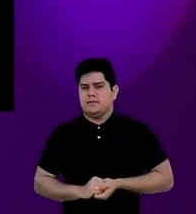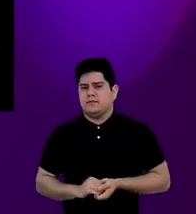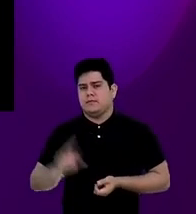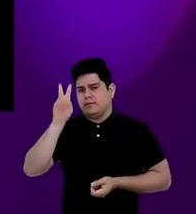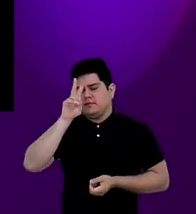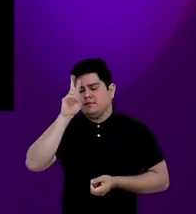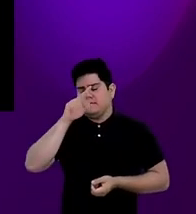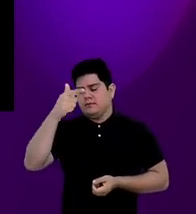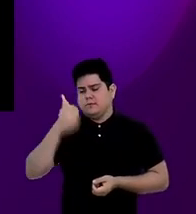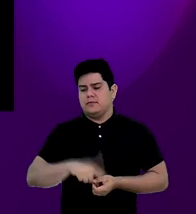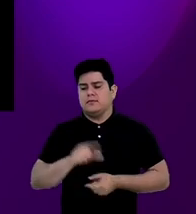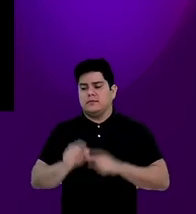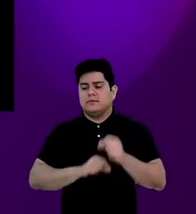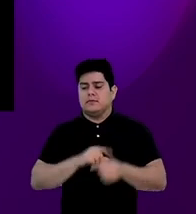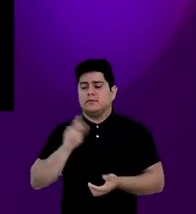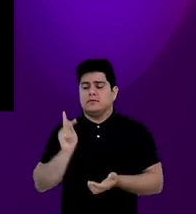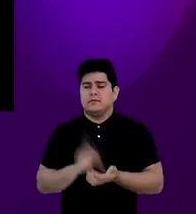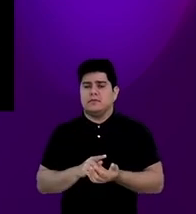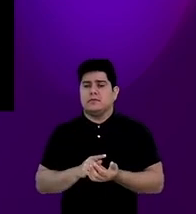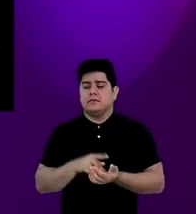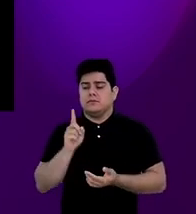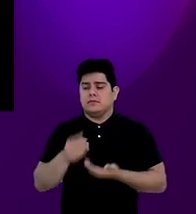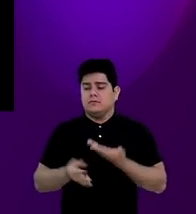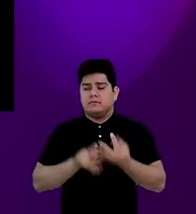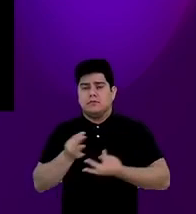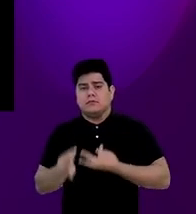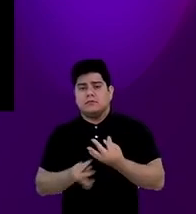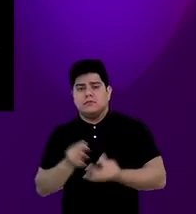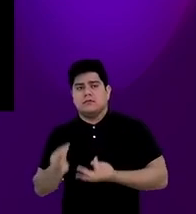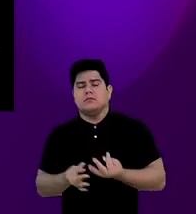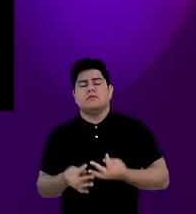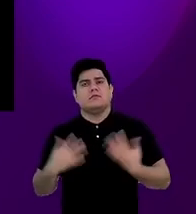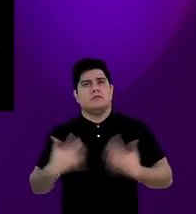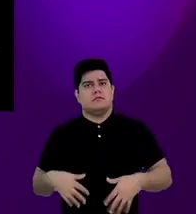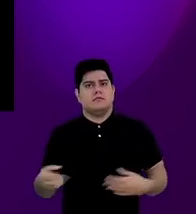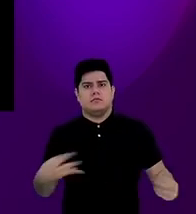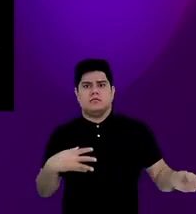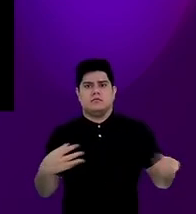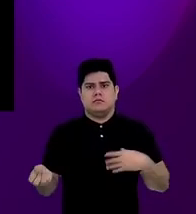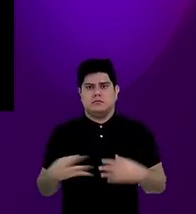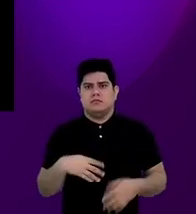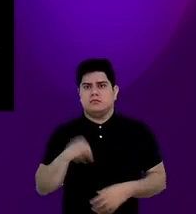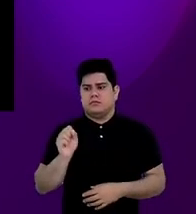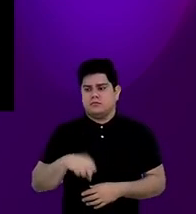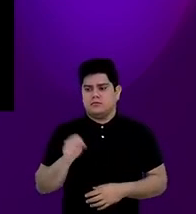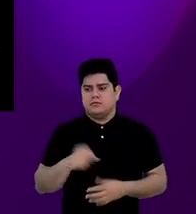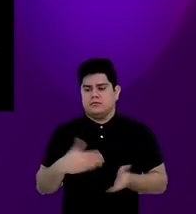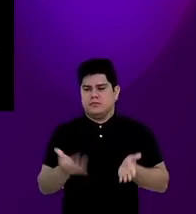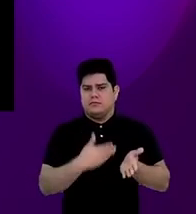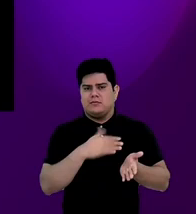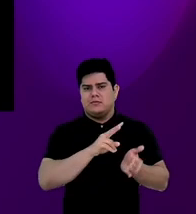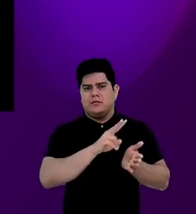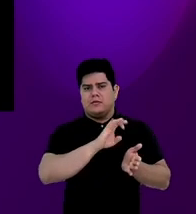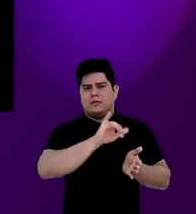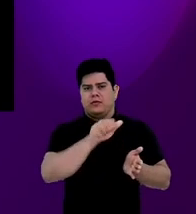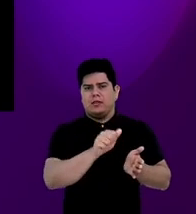uma vez, assim, que realmente esse é um tratamento muito inovador. Essa Veja é de